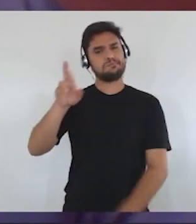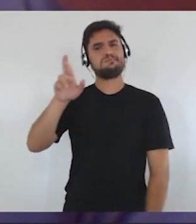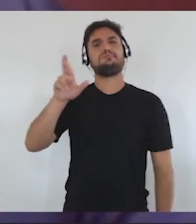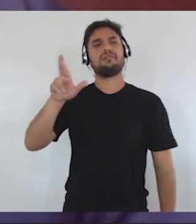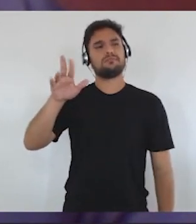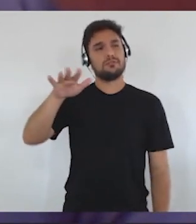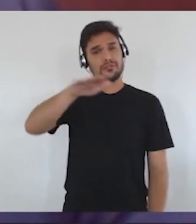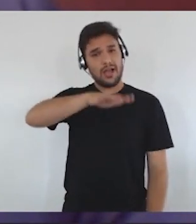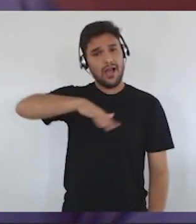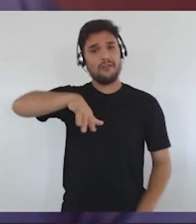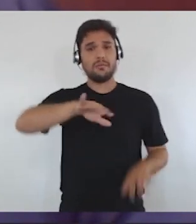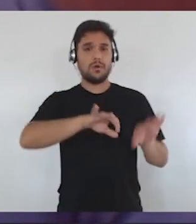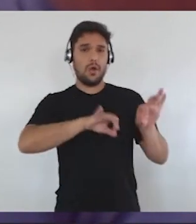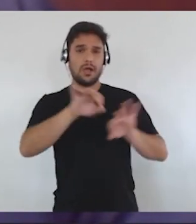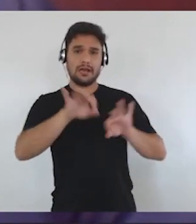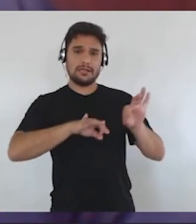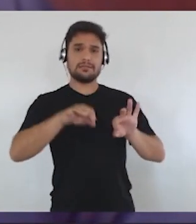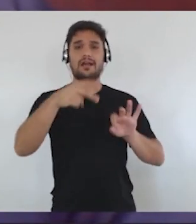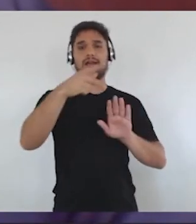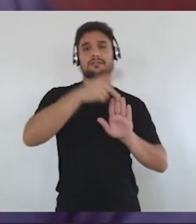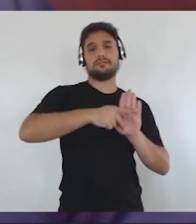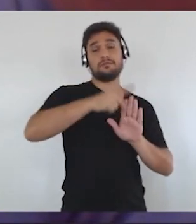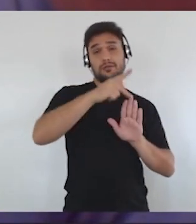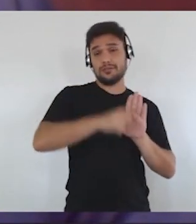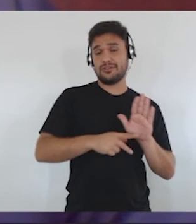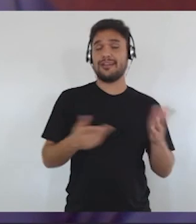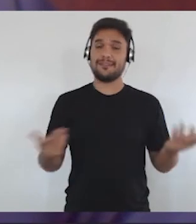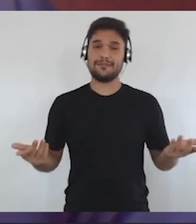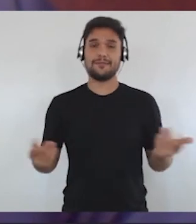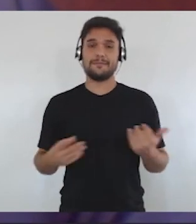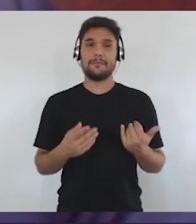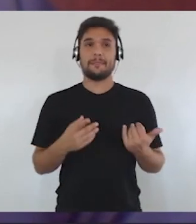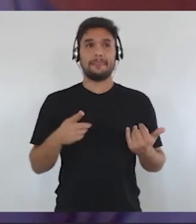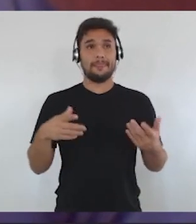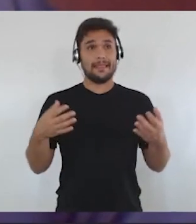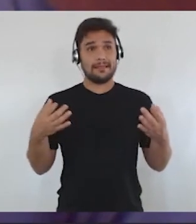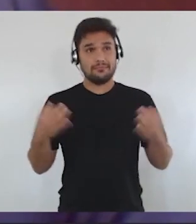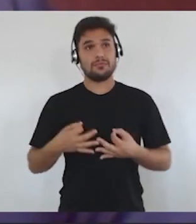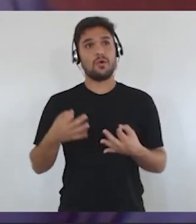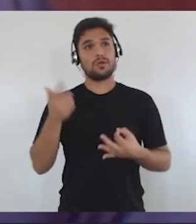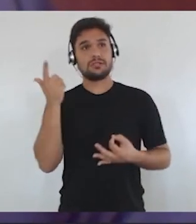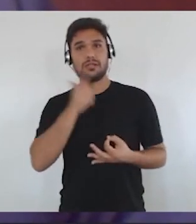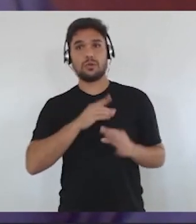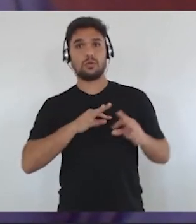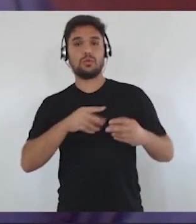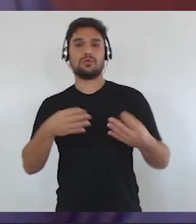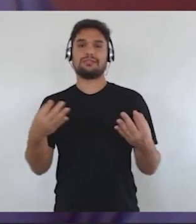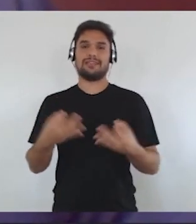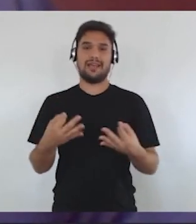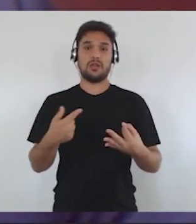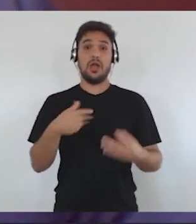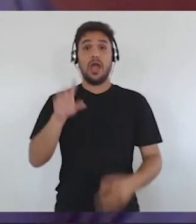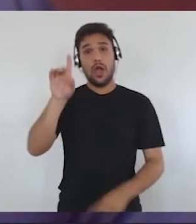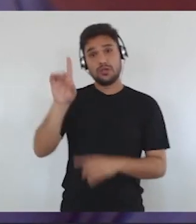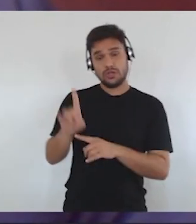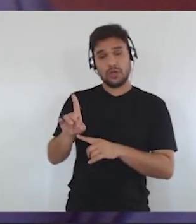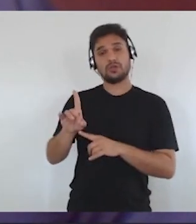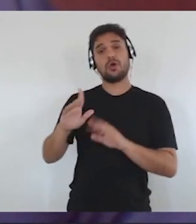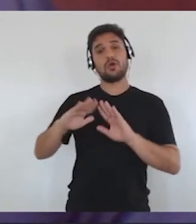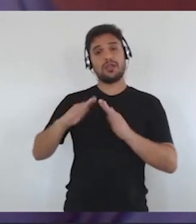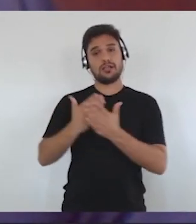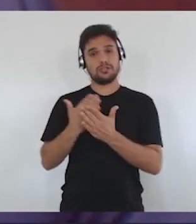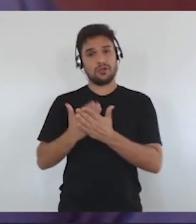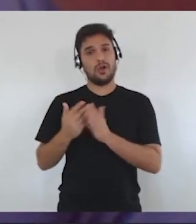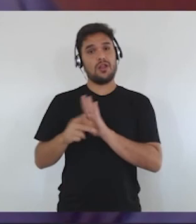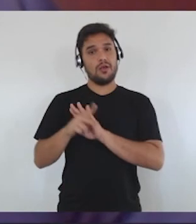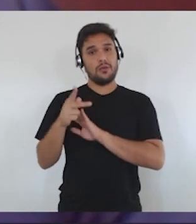responsável pela execução de todo esse projeto, que tornou tudo isso possível, que é o nosso diretor da Escola Nacional, da